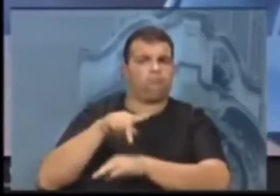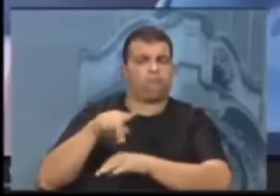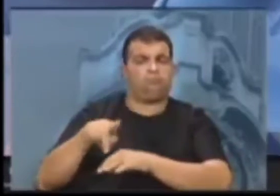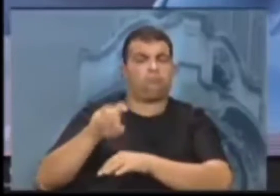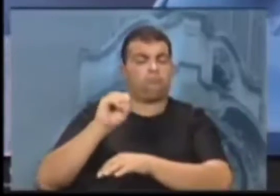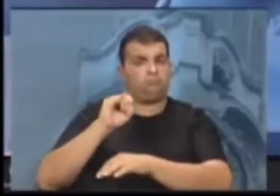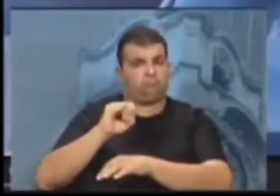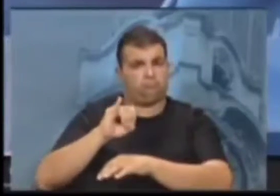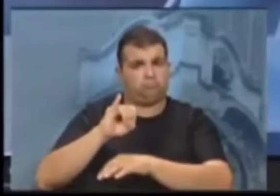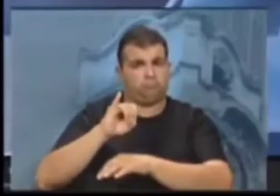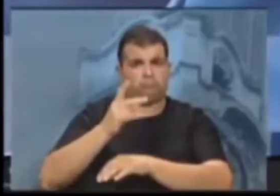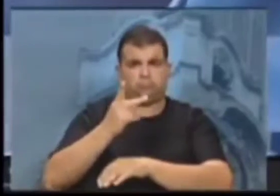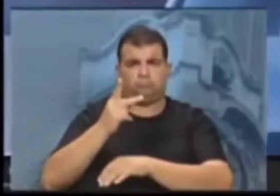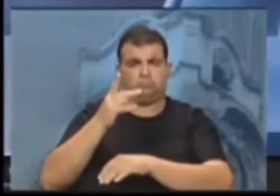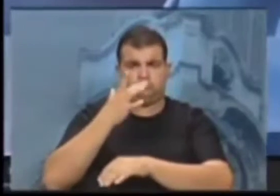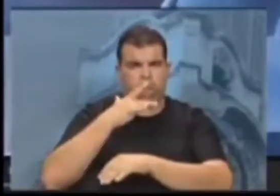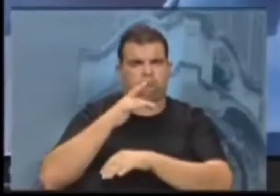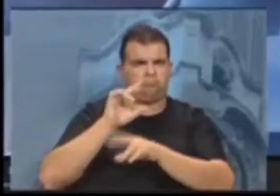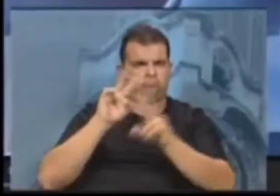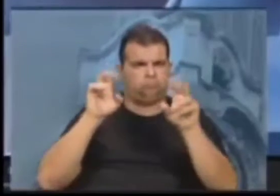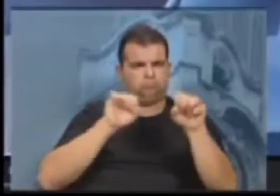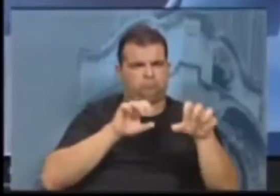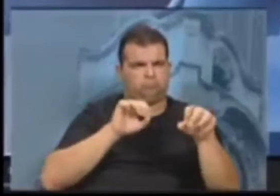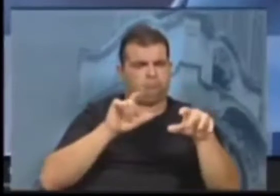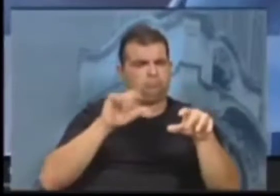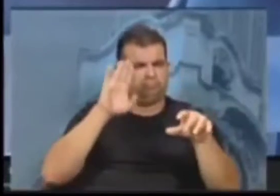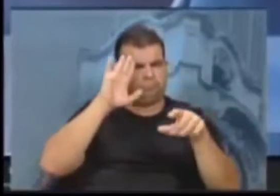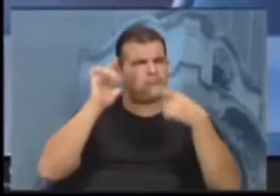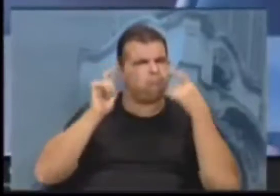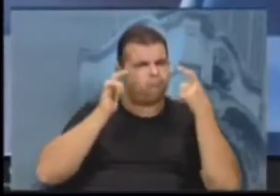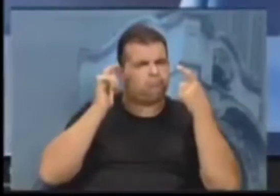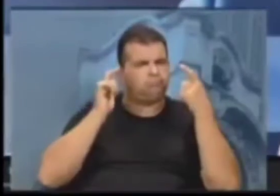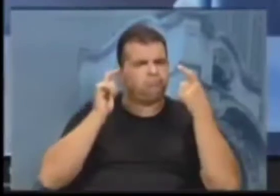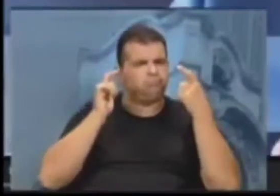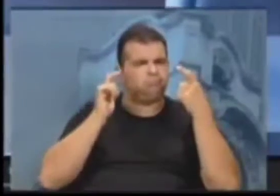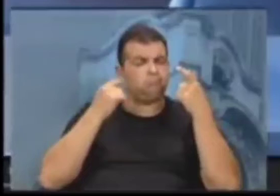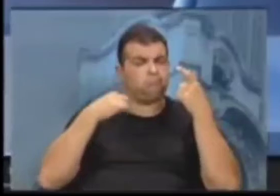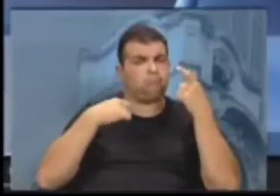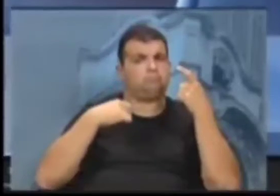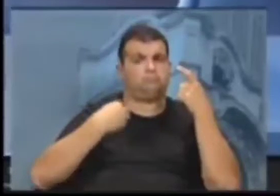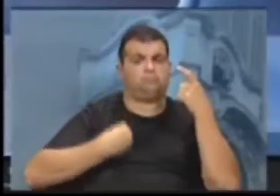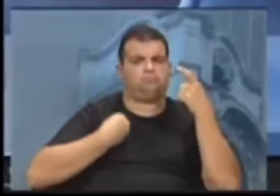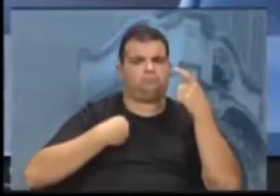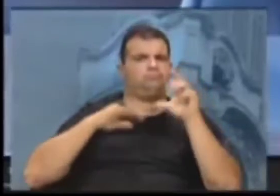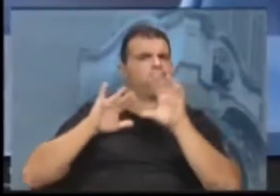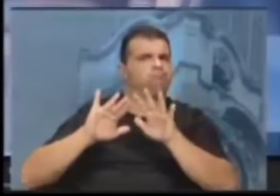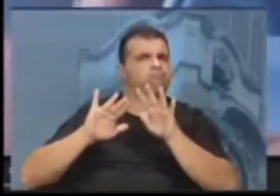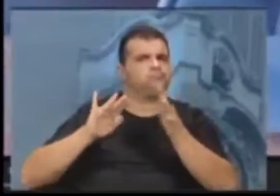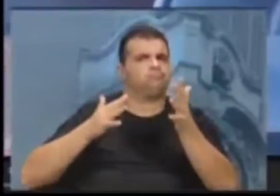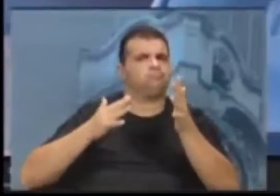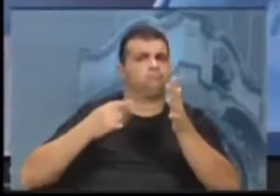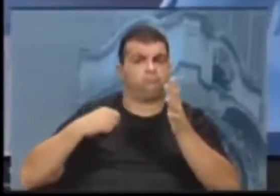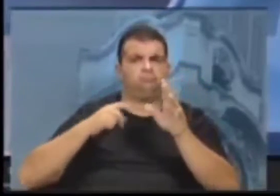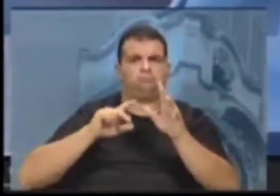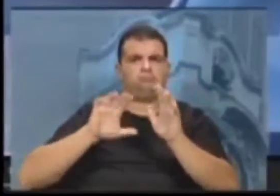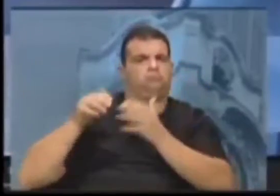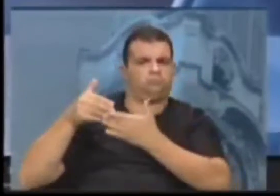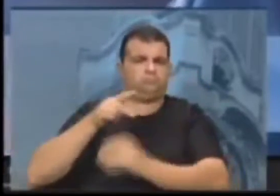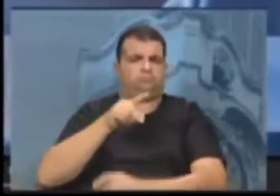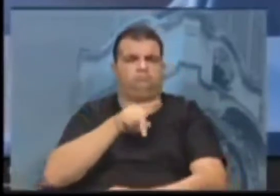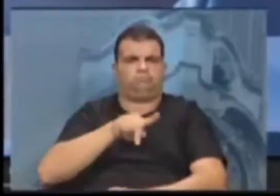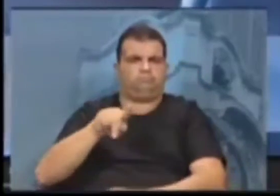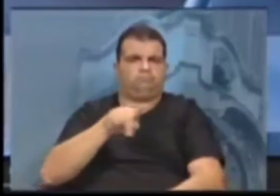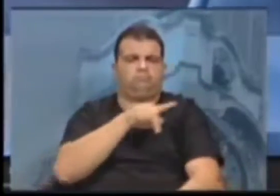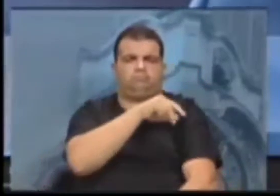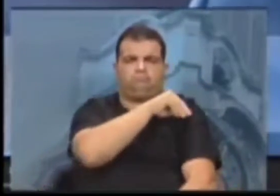se considere que a educação é uma atividade essencial e que precise ser presencial, que se vacine os professores,